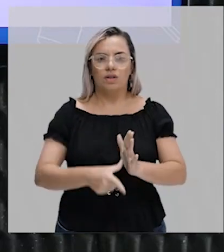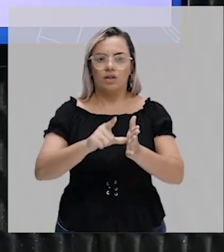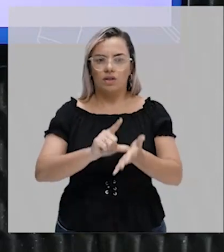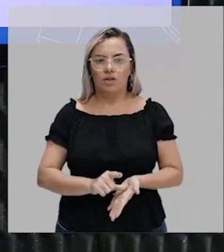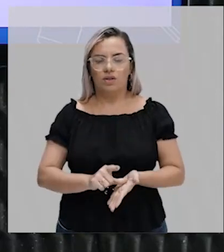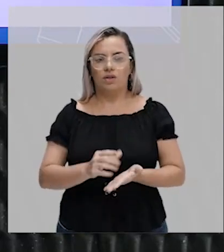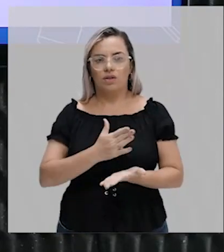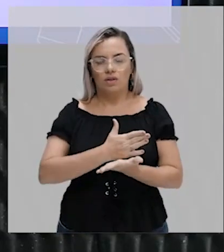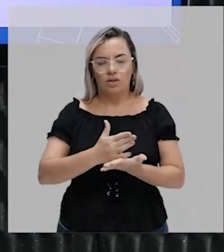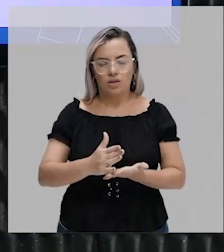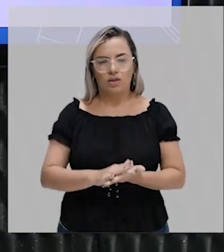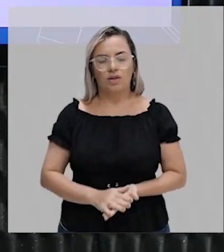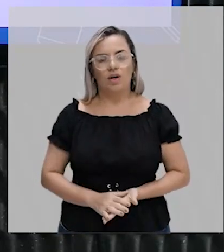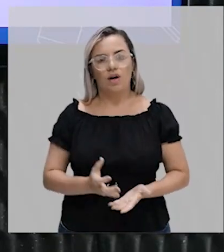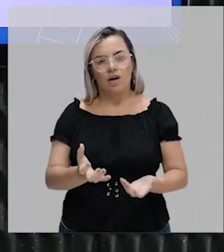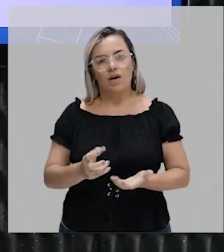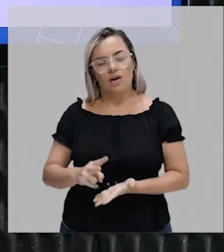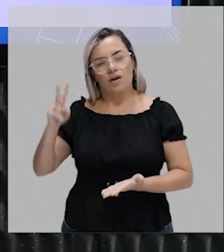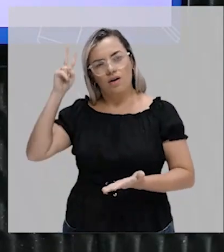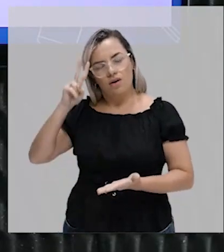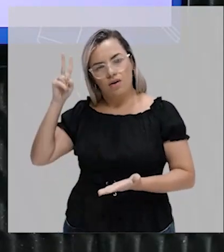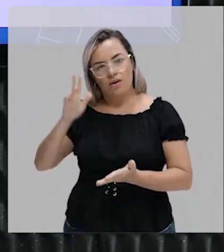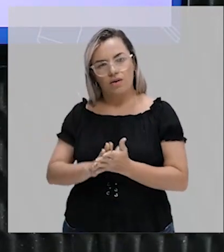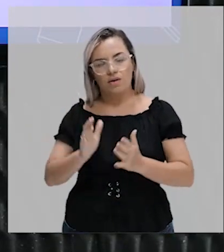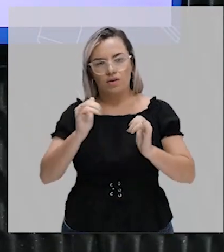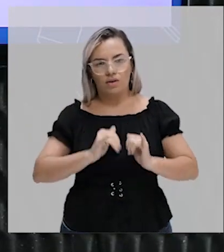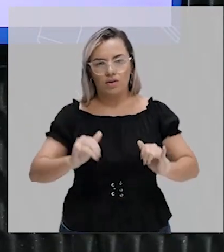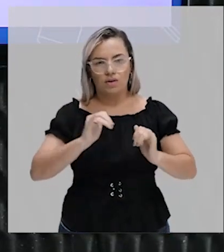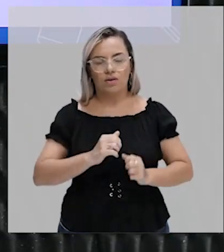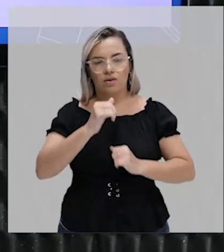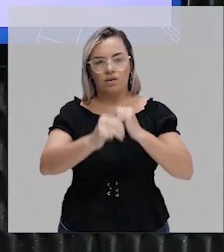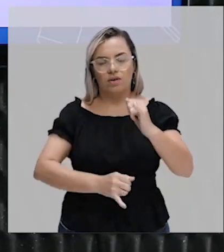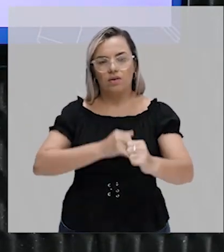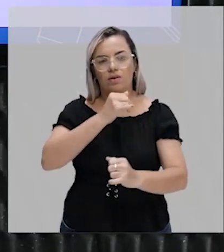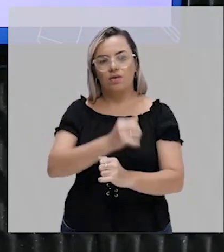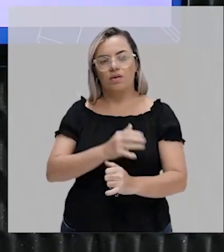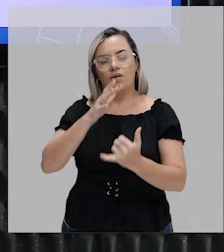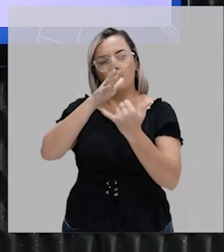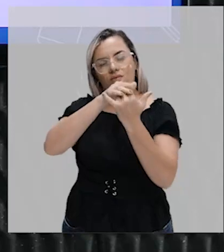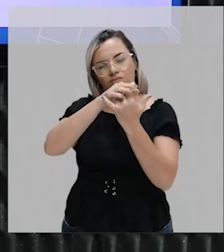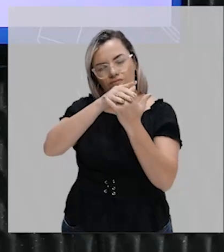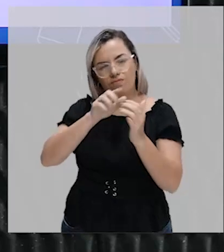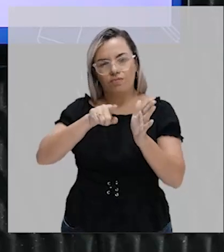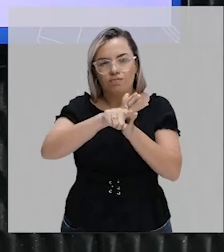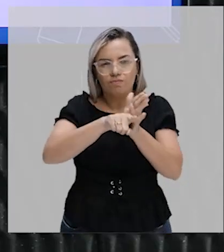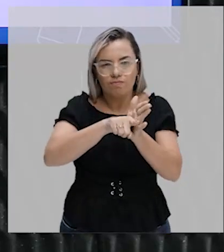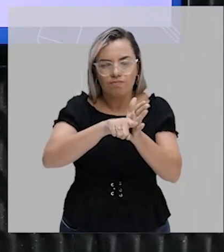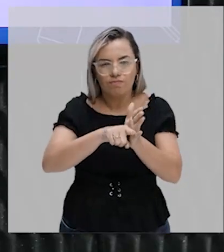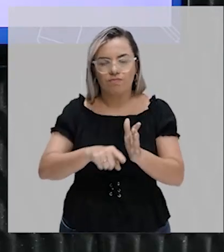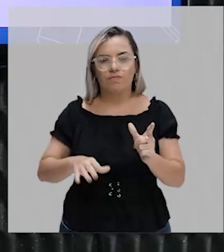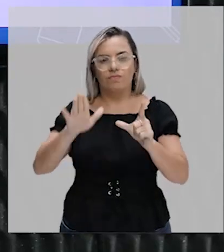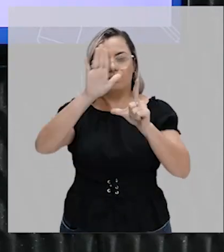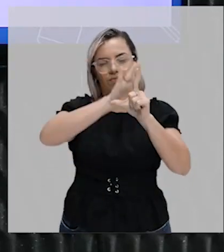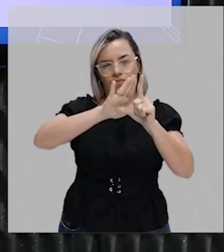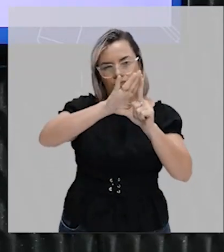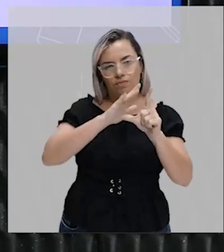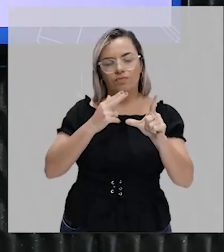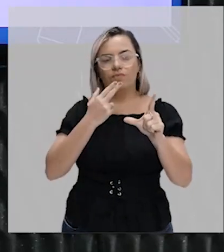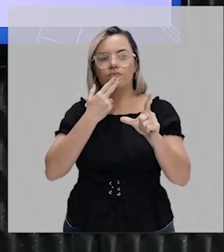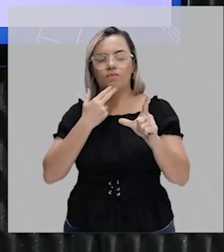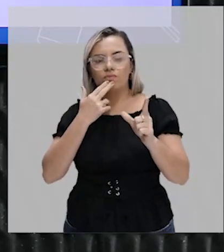essa aula vai estar disponível para ti também, galera, tá? Na internet, no YouTube, procura a gente lá, Plataforma Gonçalves